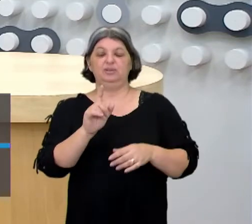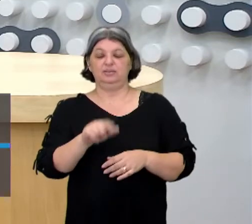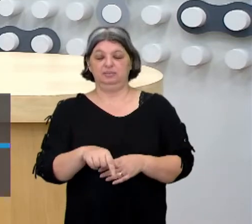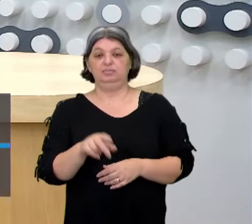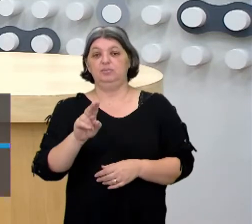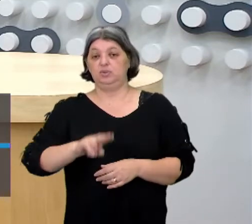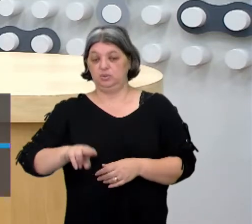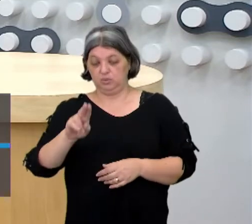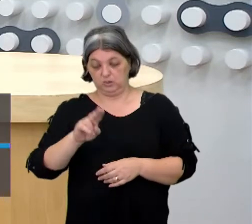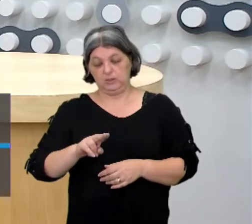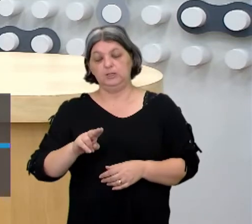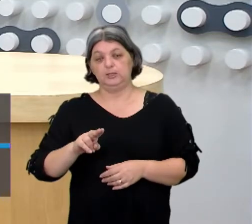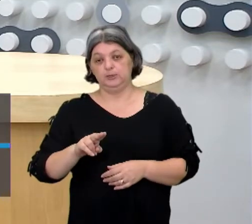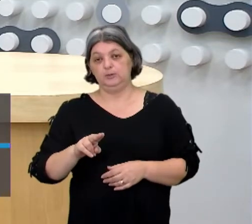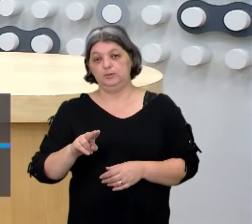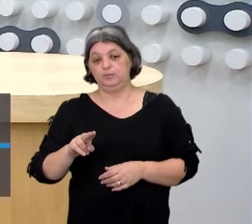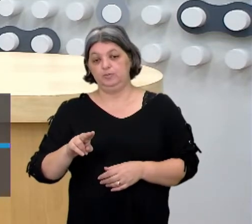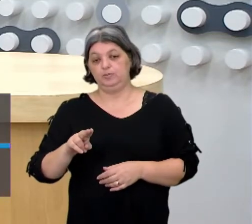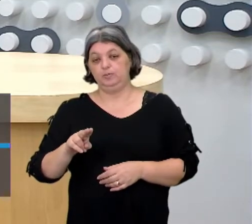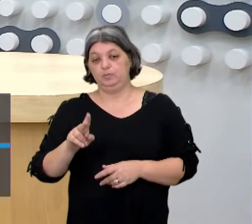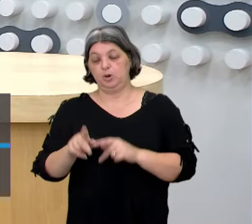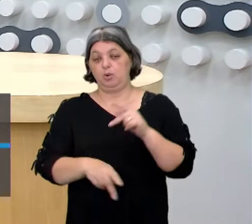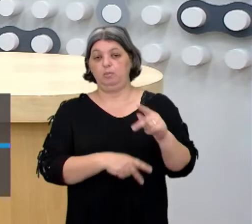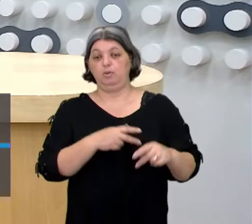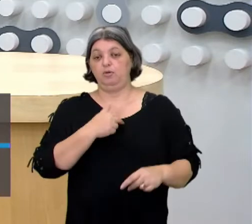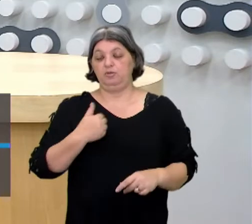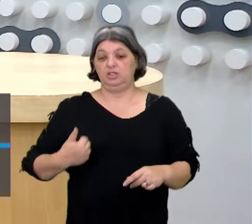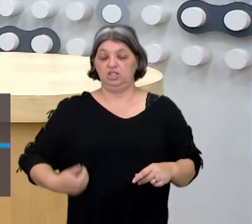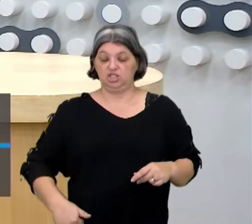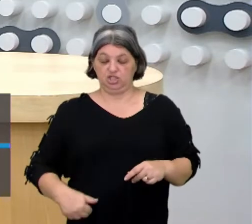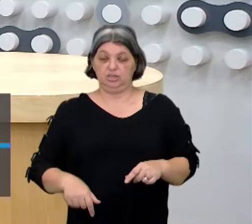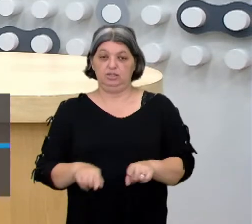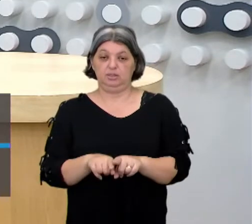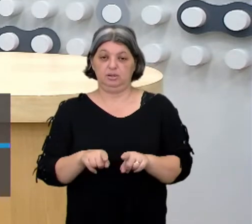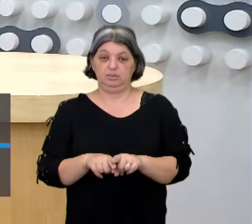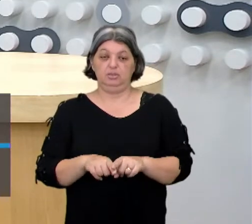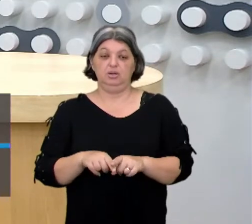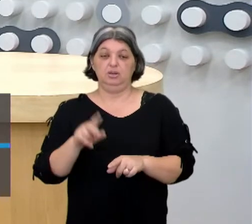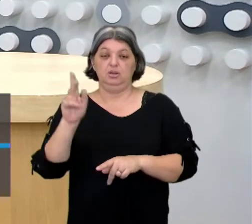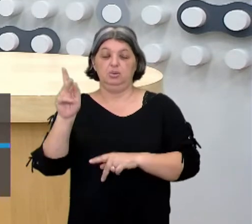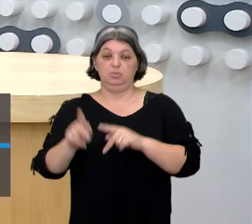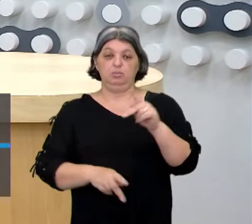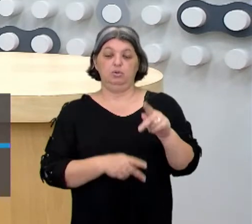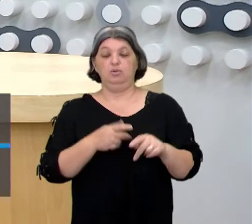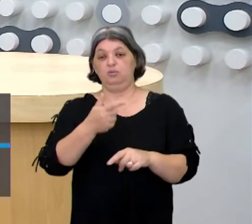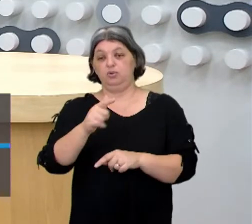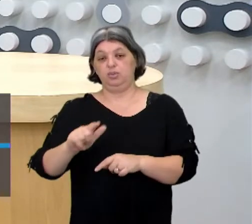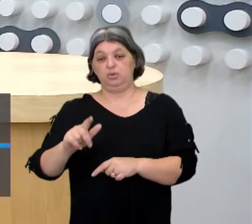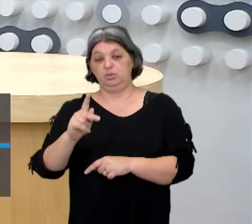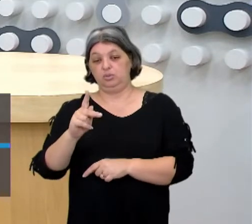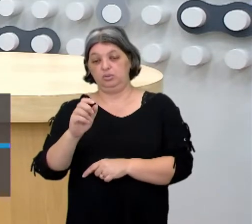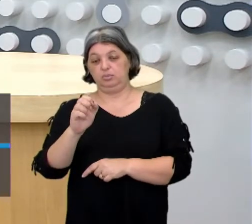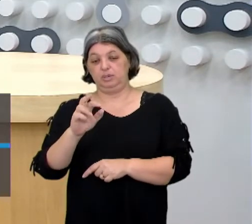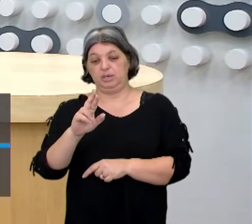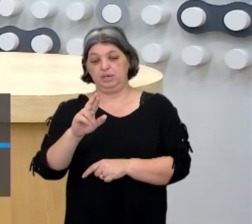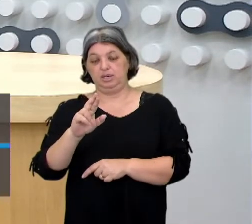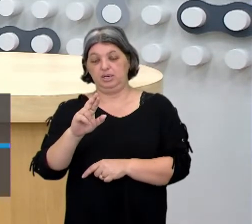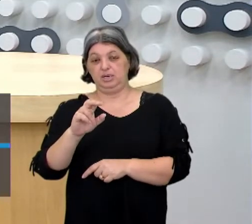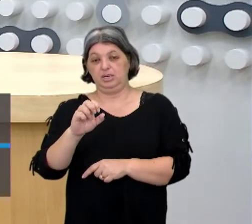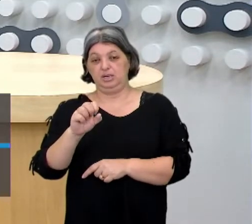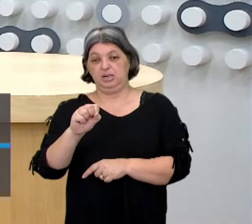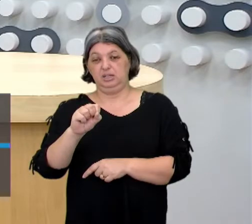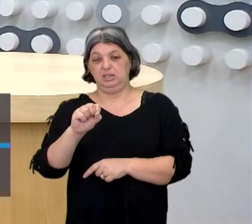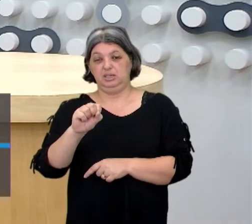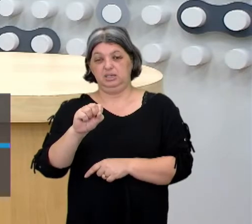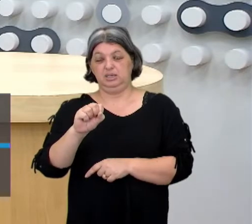utilizado aí pelos chineses, e inclusive foi além da China, né? Os persas também utilizavam esse sismógrafo